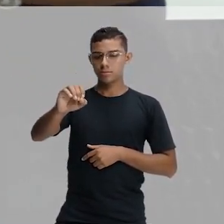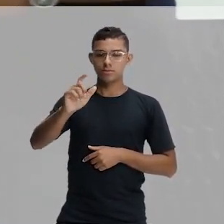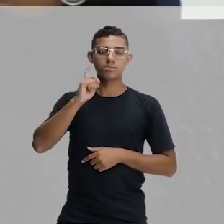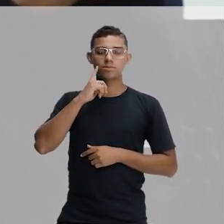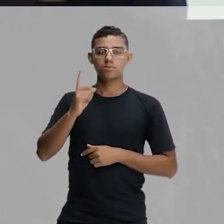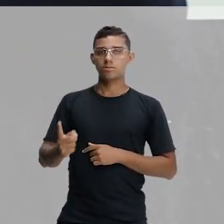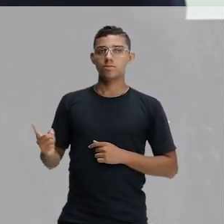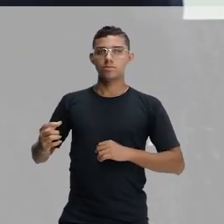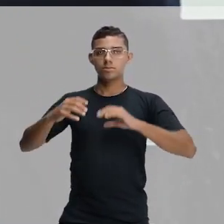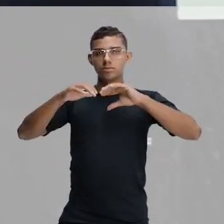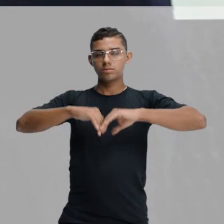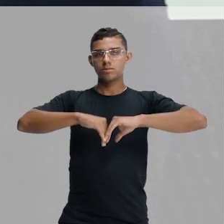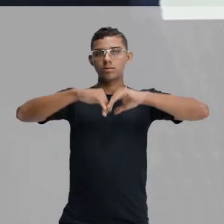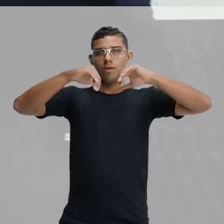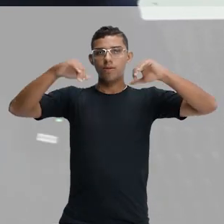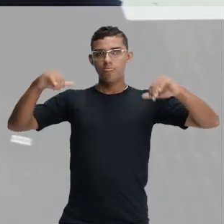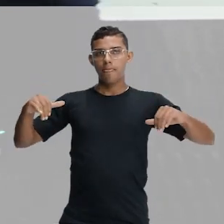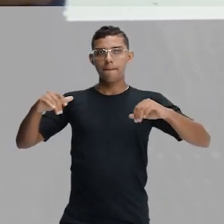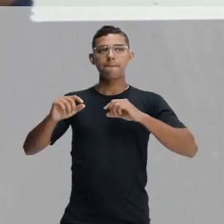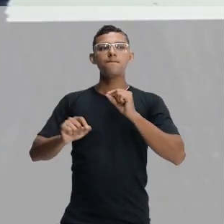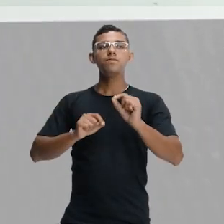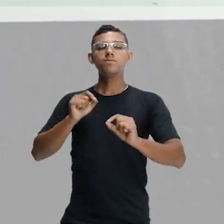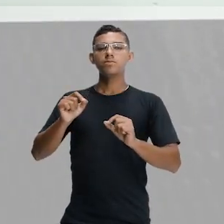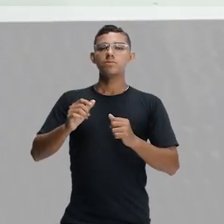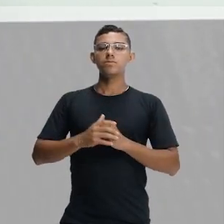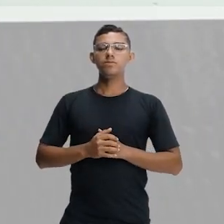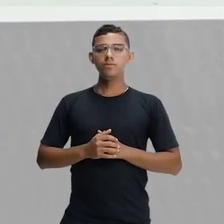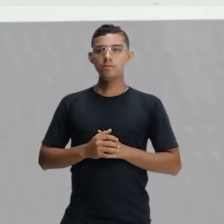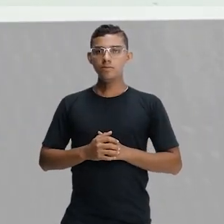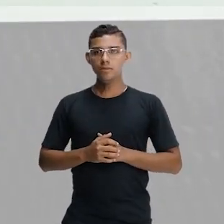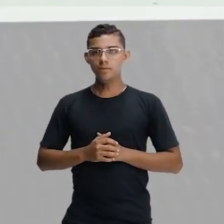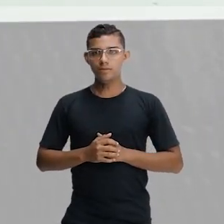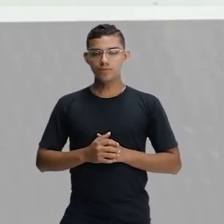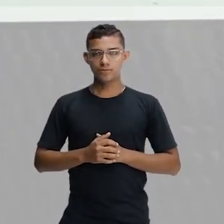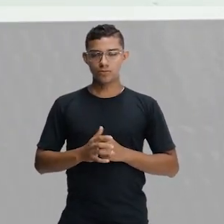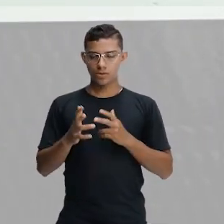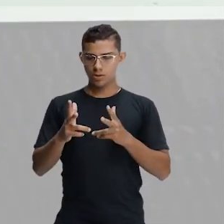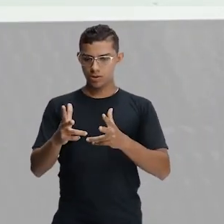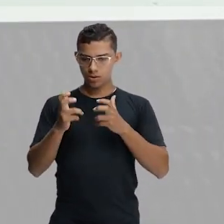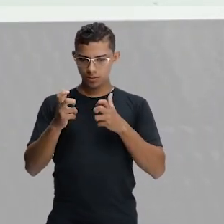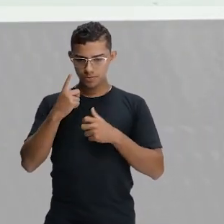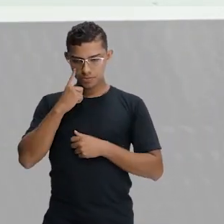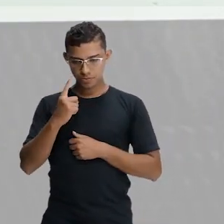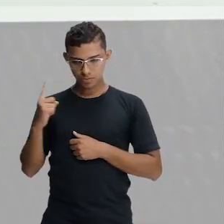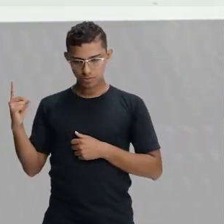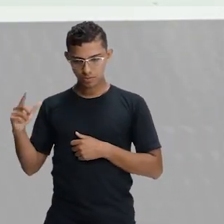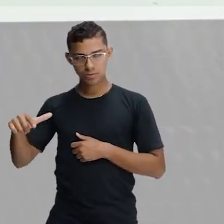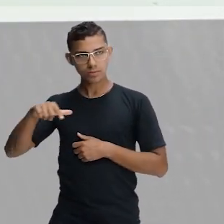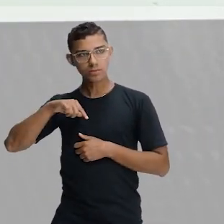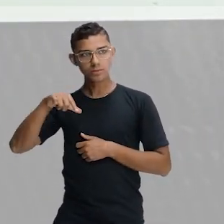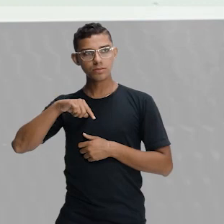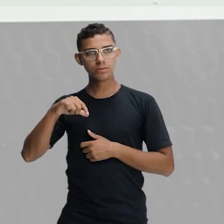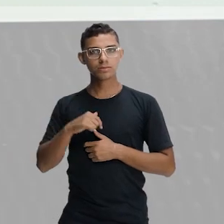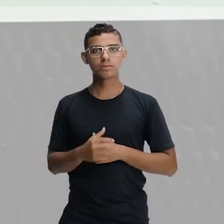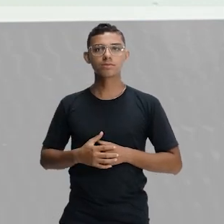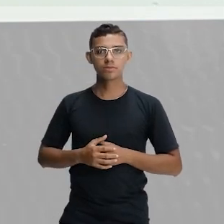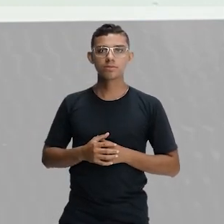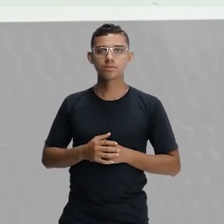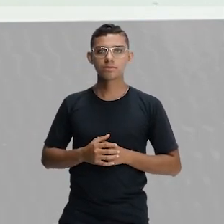Quando nós separarmos os dois, vai acontecer o seguinte. Nós vamos perceber um